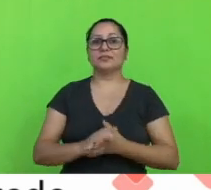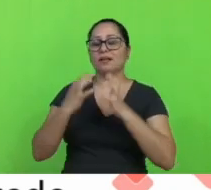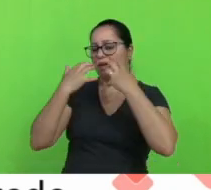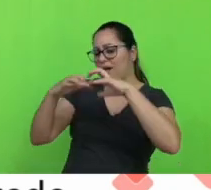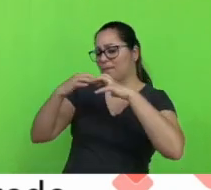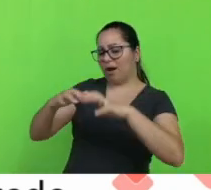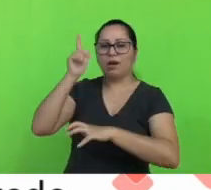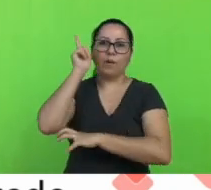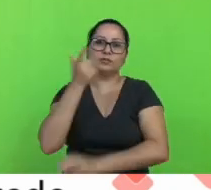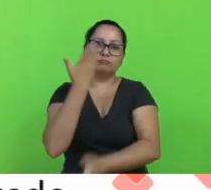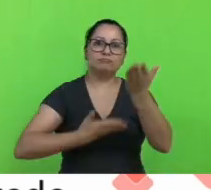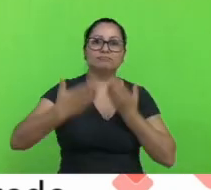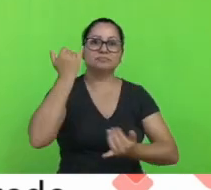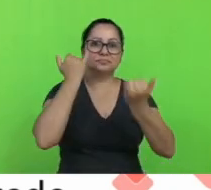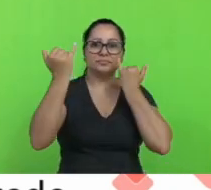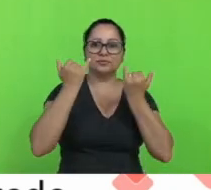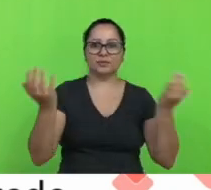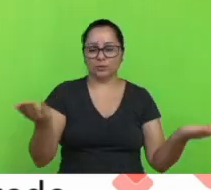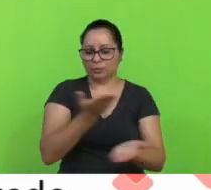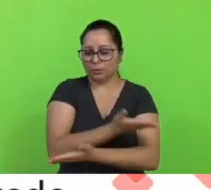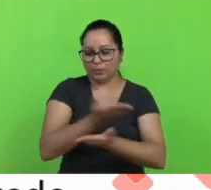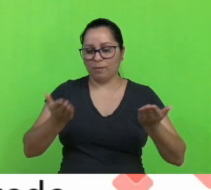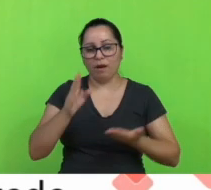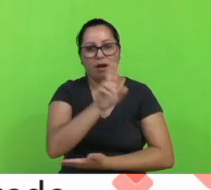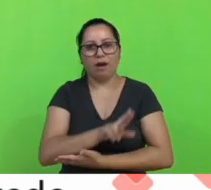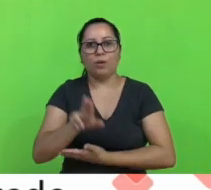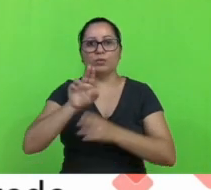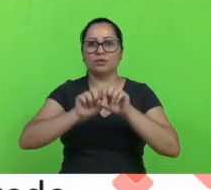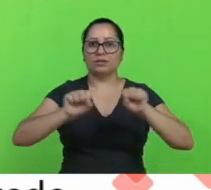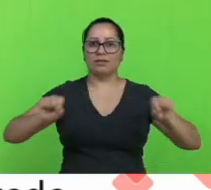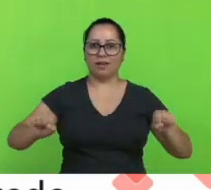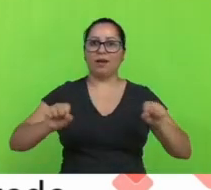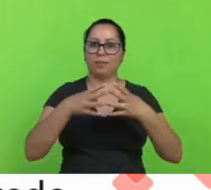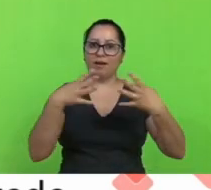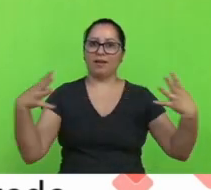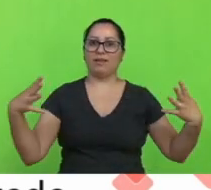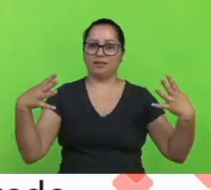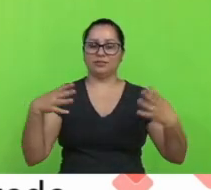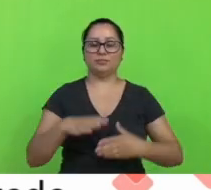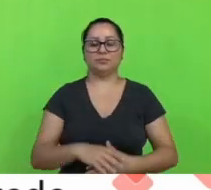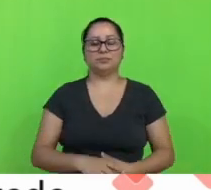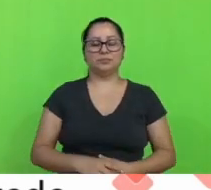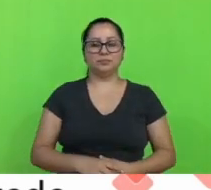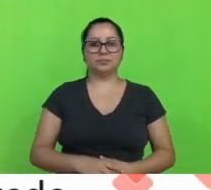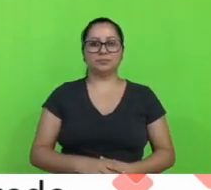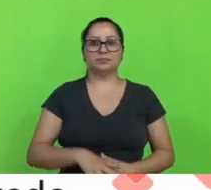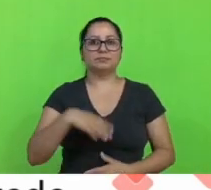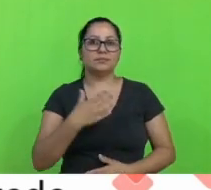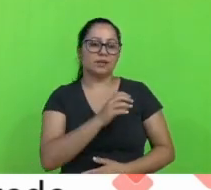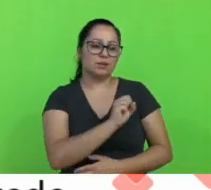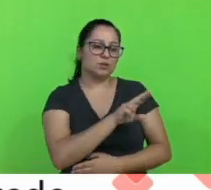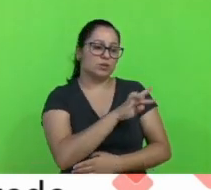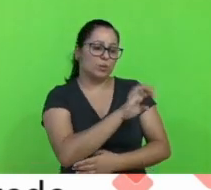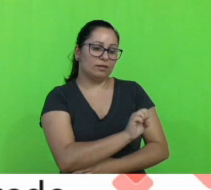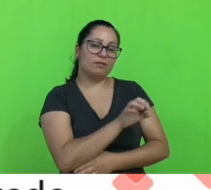máquinas, elas conseguem trocar informações entre elas através, então, desse equipamento de rede, através desse switch. O switch